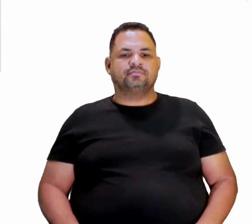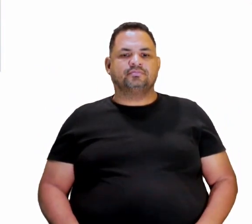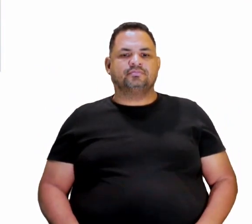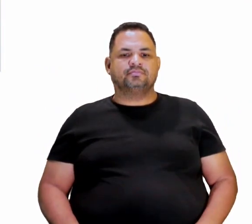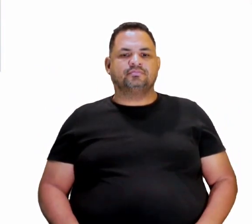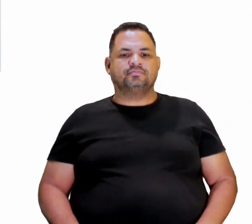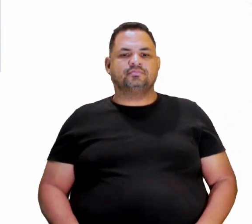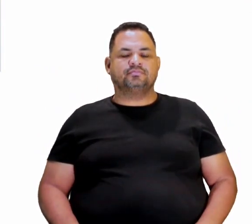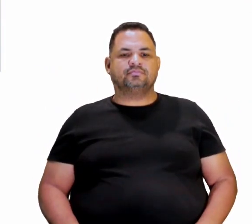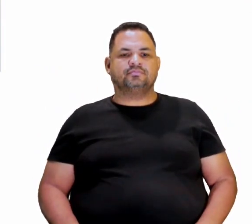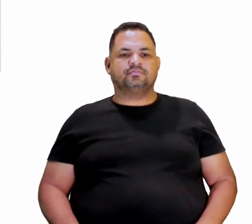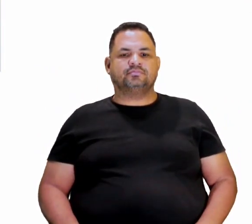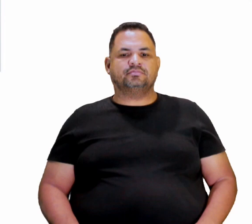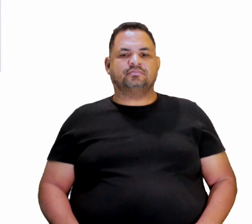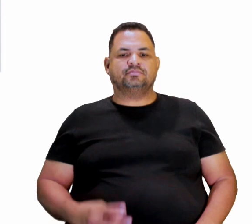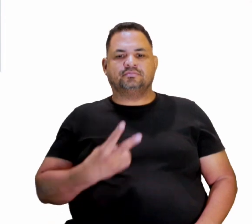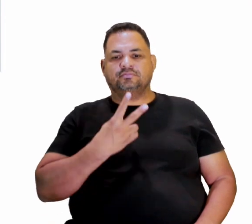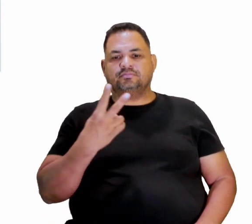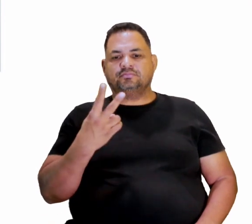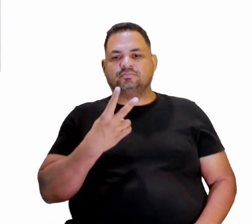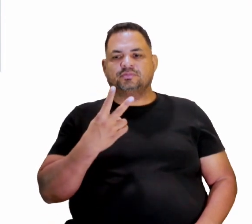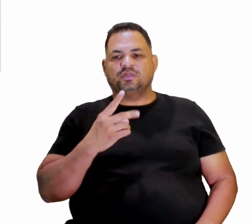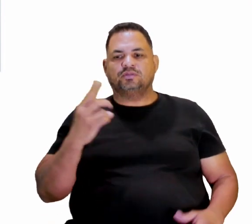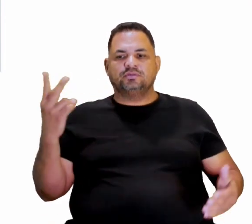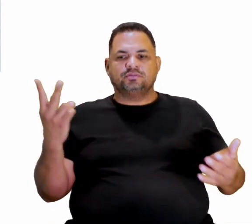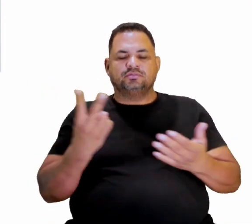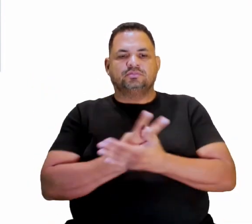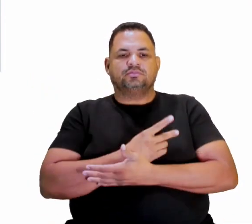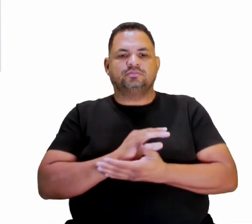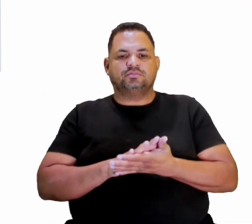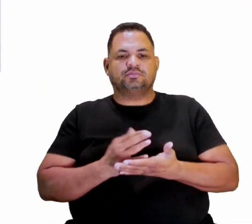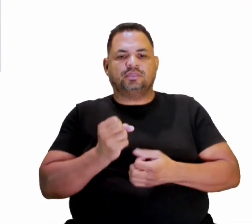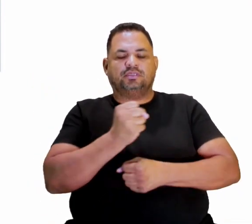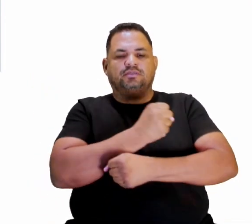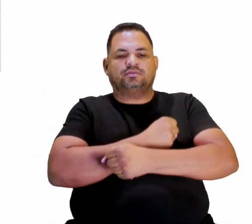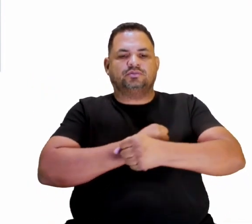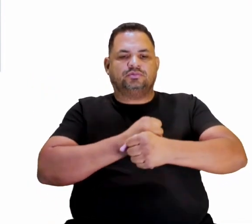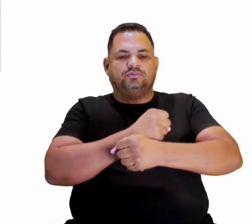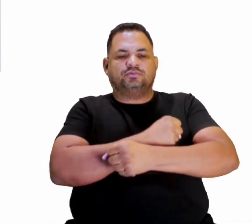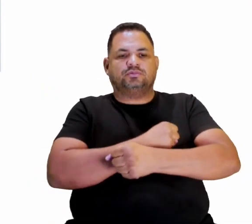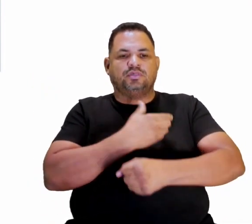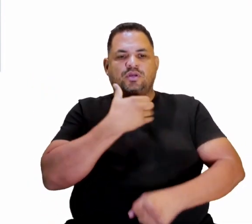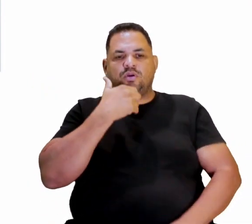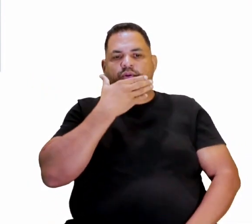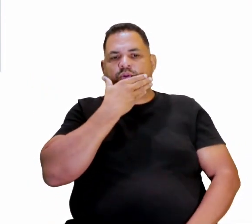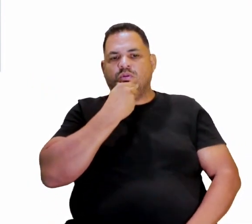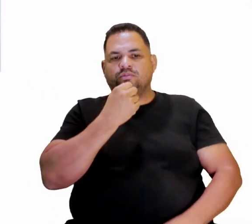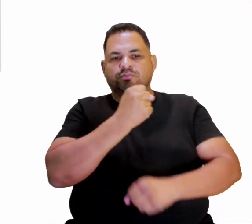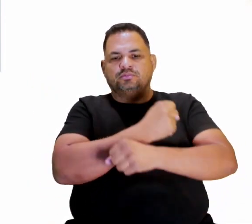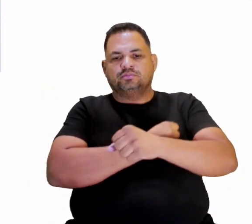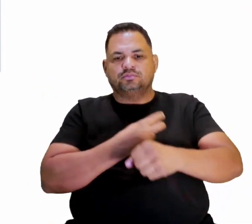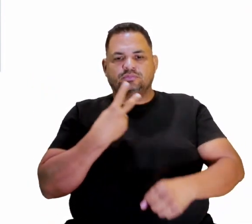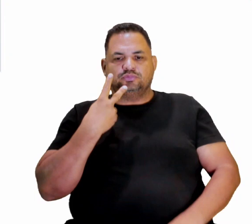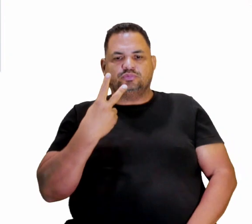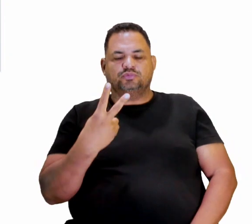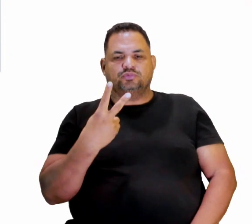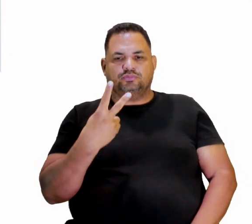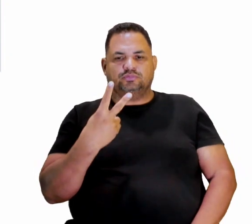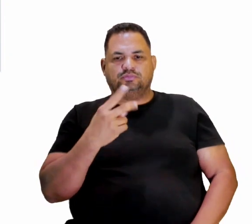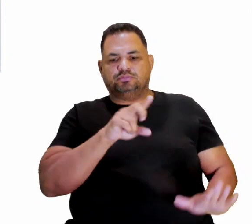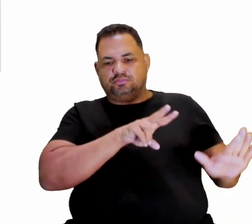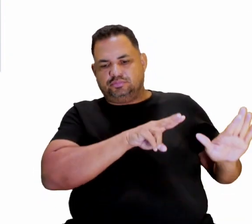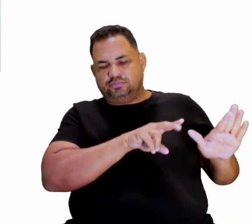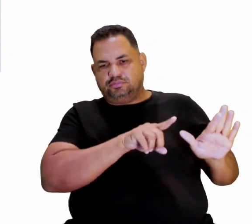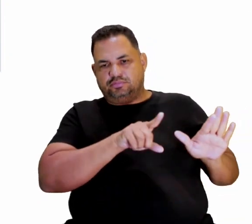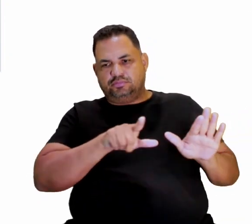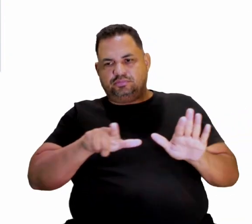twice. Twice, 2 vezes. Então, ele cozinha sua própria comida 2 vezes na